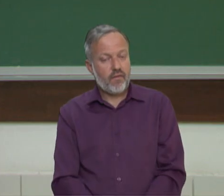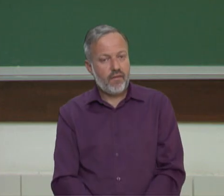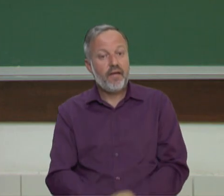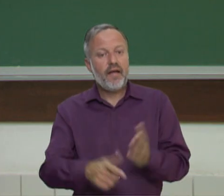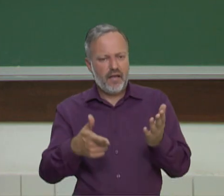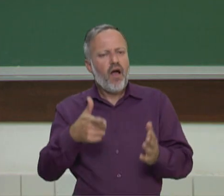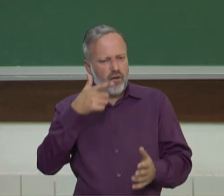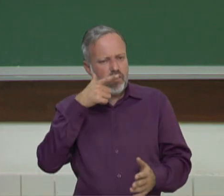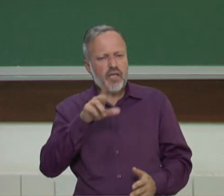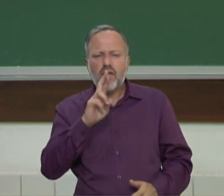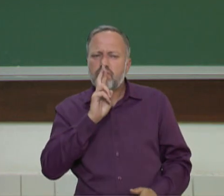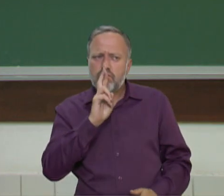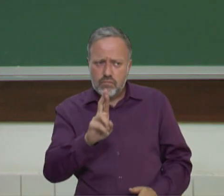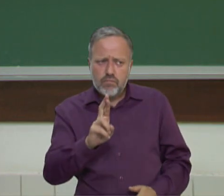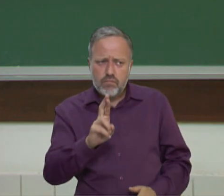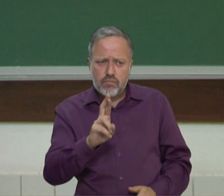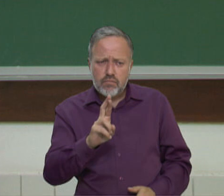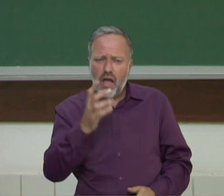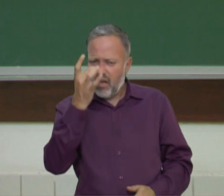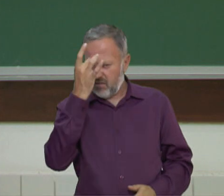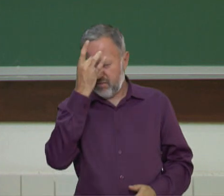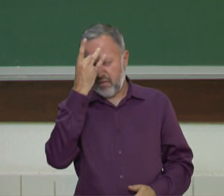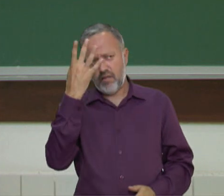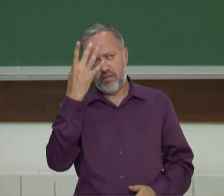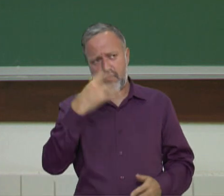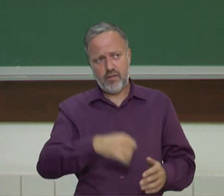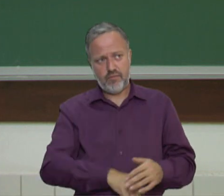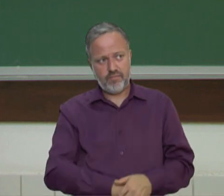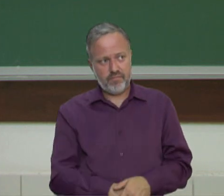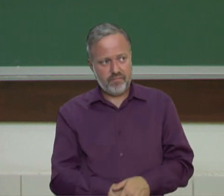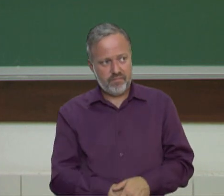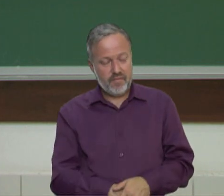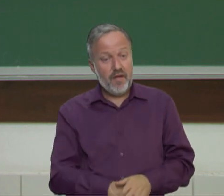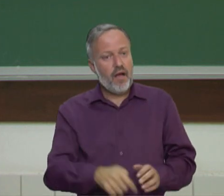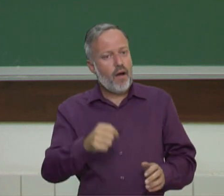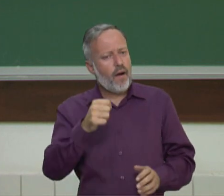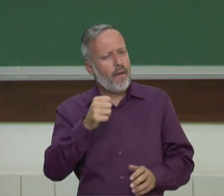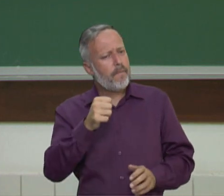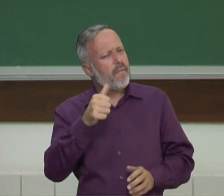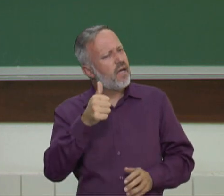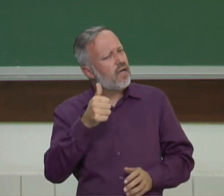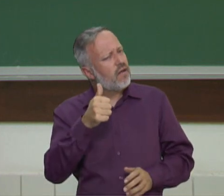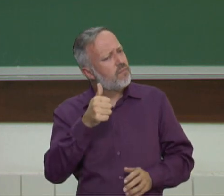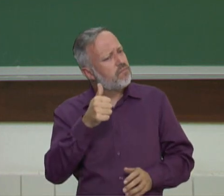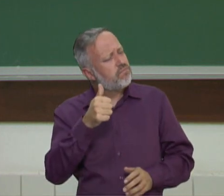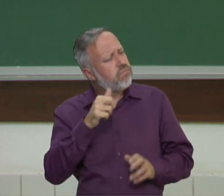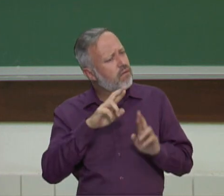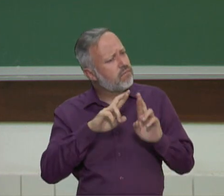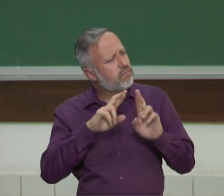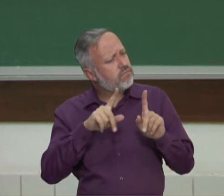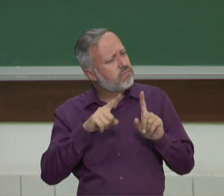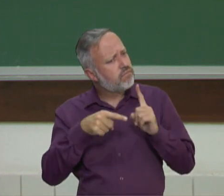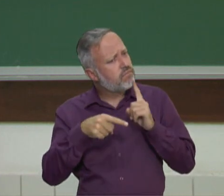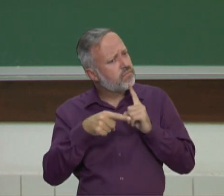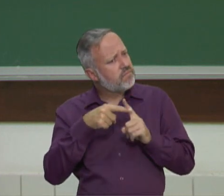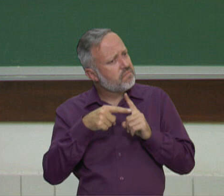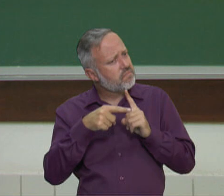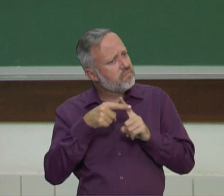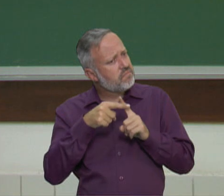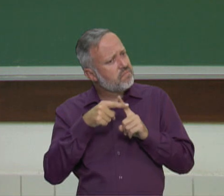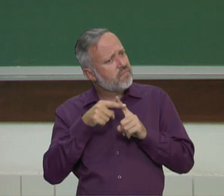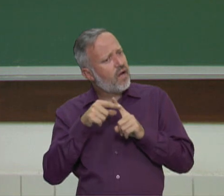E aí, conseguiu responder? Tá fácil, né? Tinha uma pequena diferença, porque o